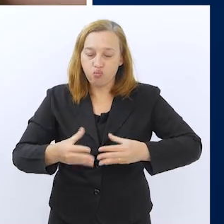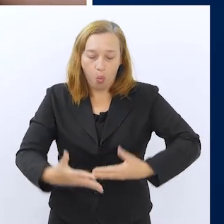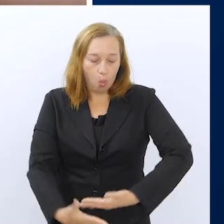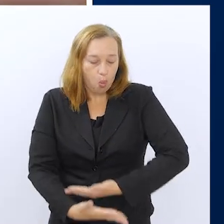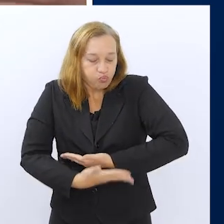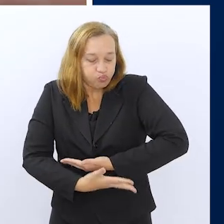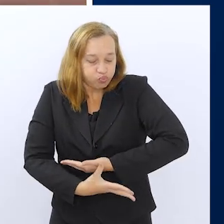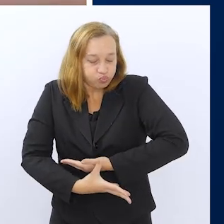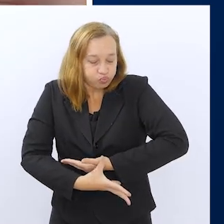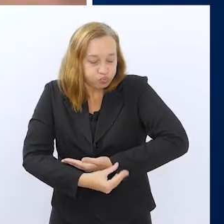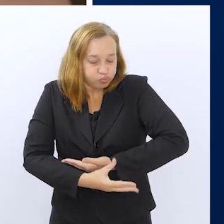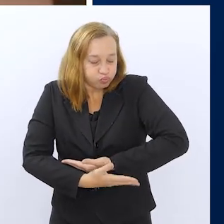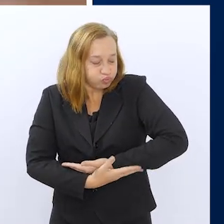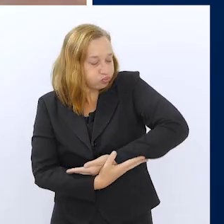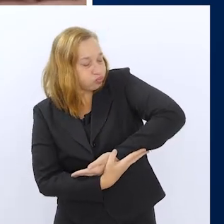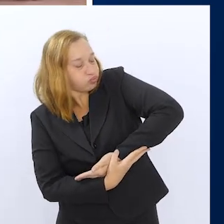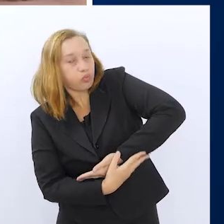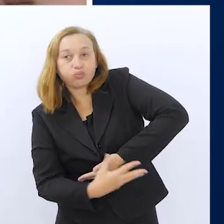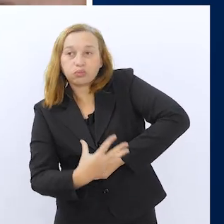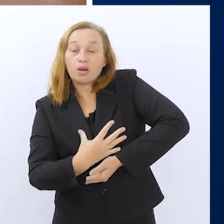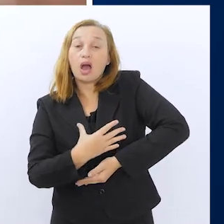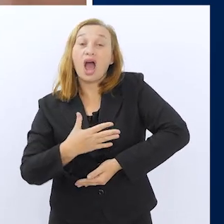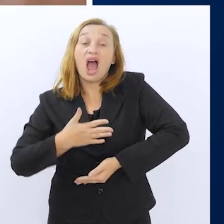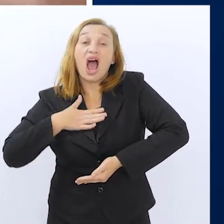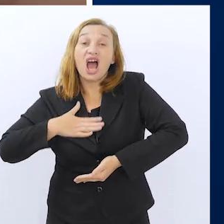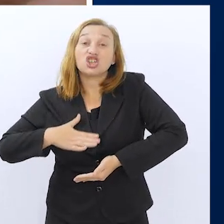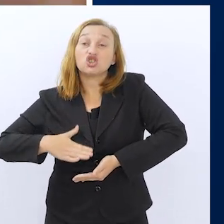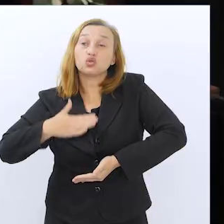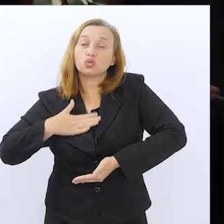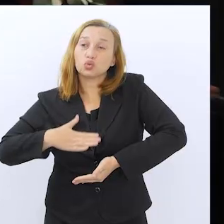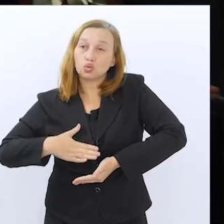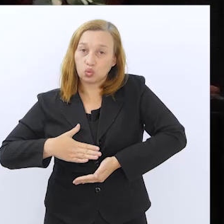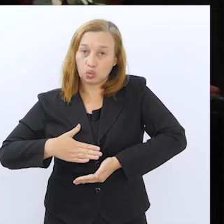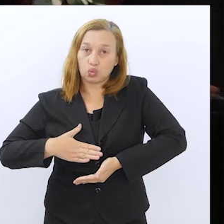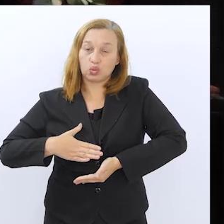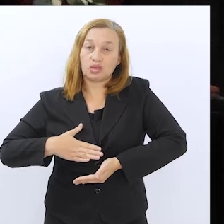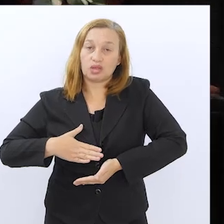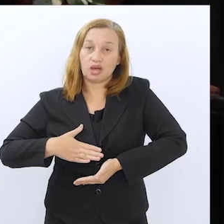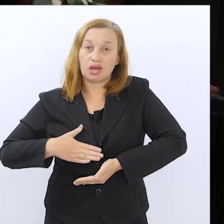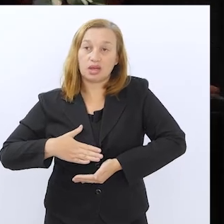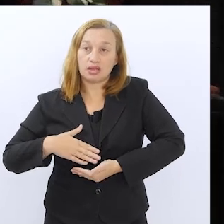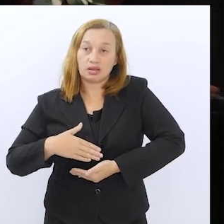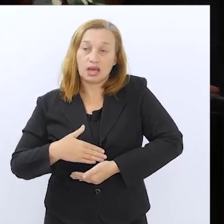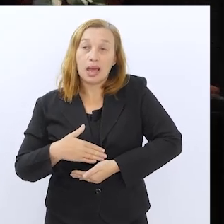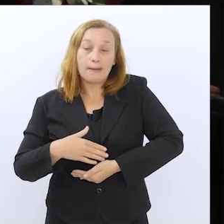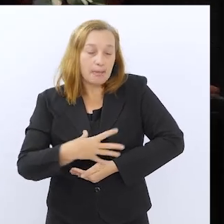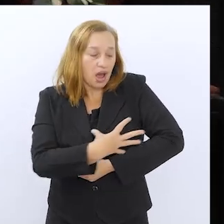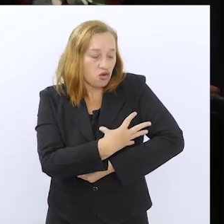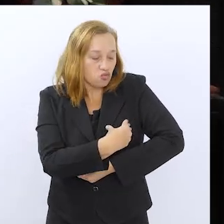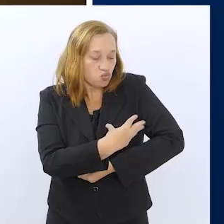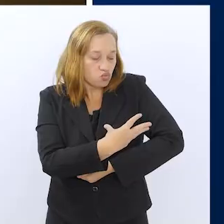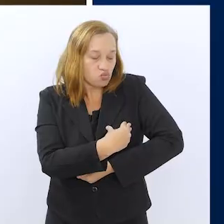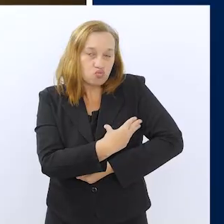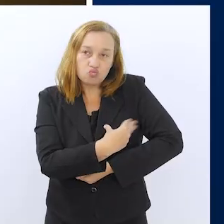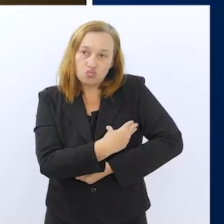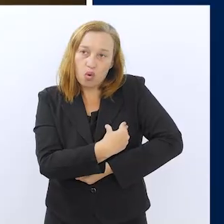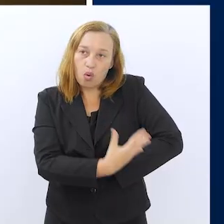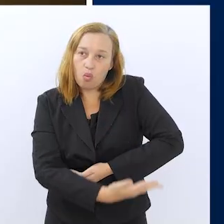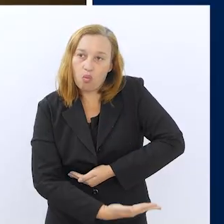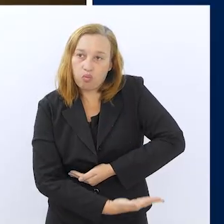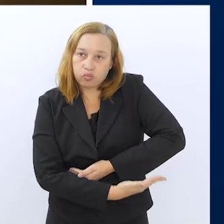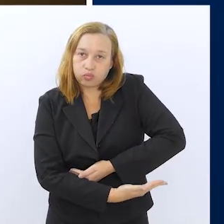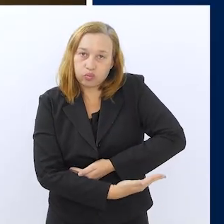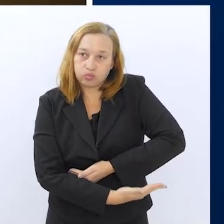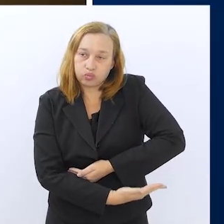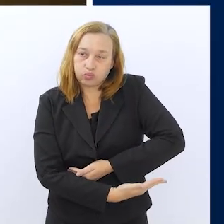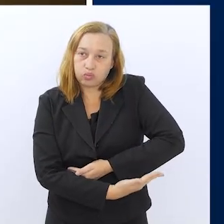casa, porque ajuda muito no posicionamento e no relaxamento dessa mãe para poder amamentar.